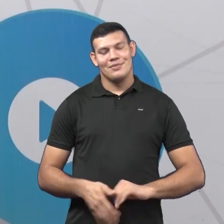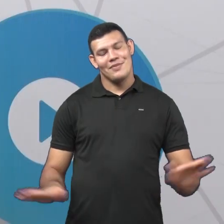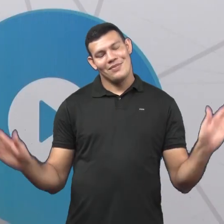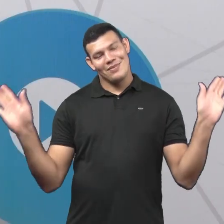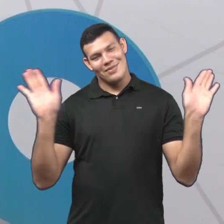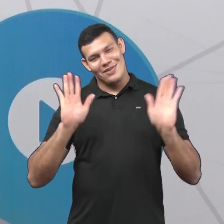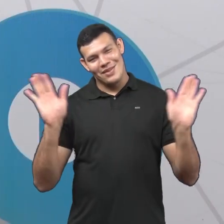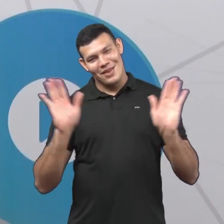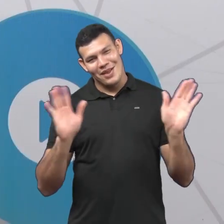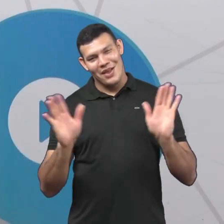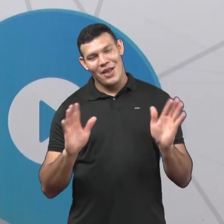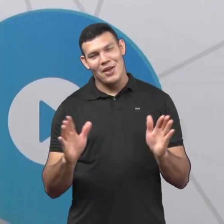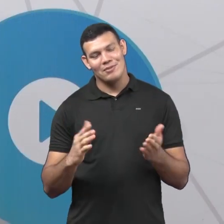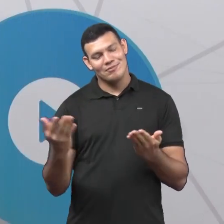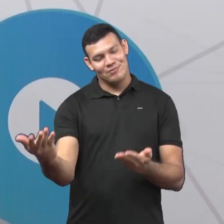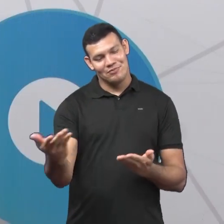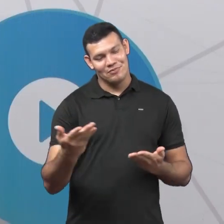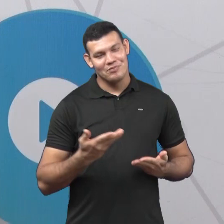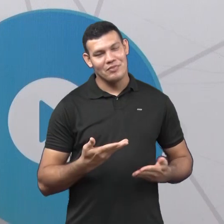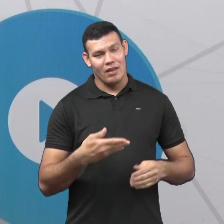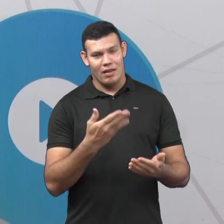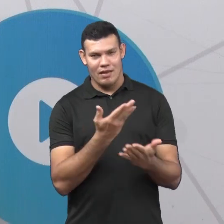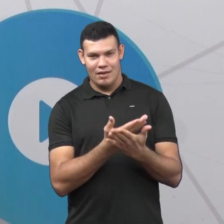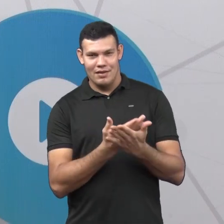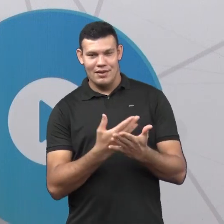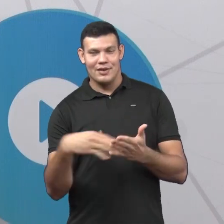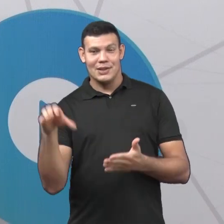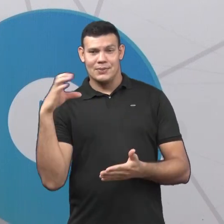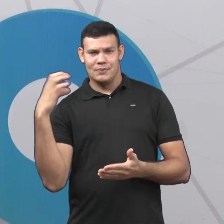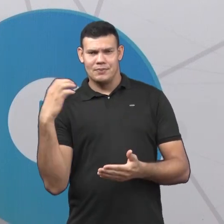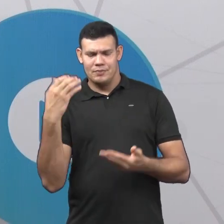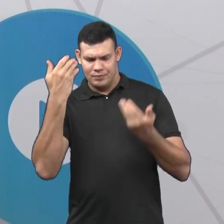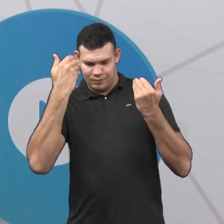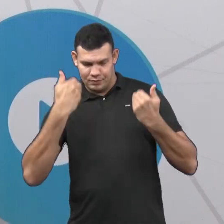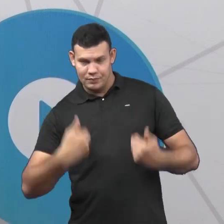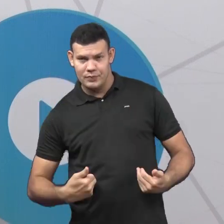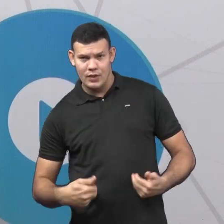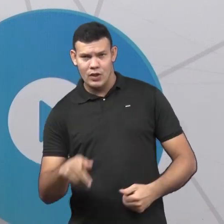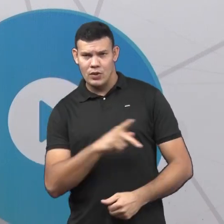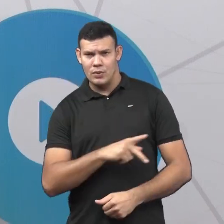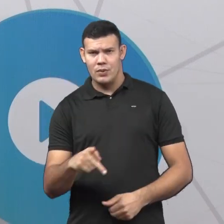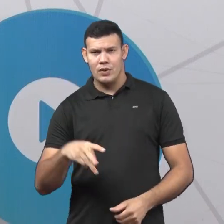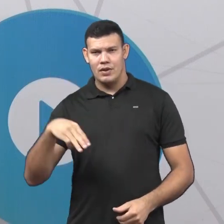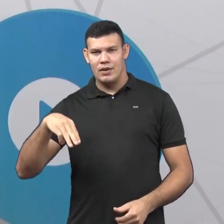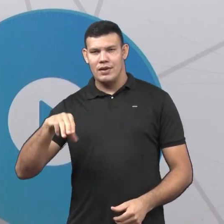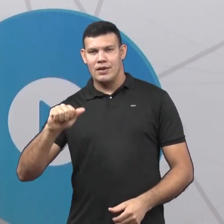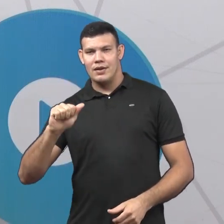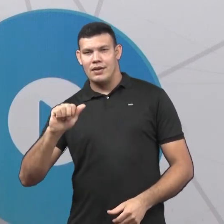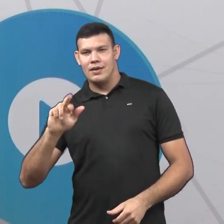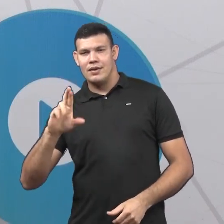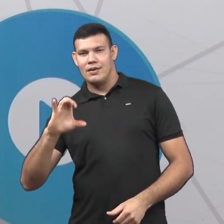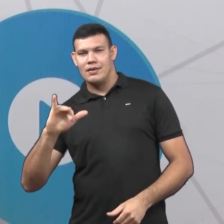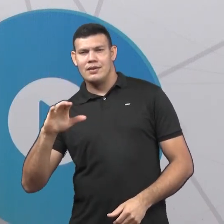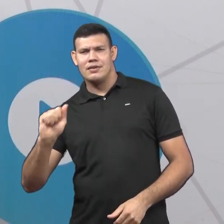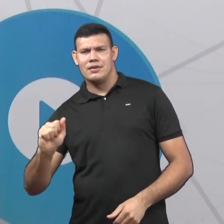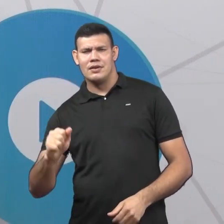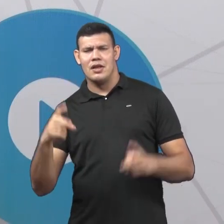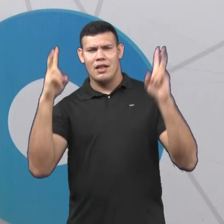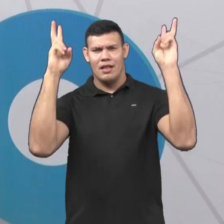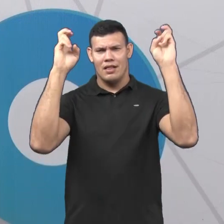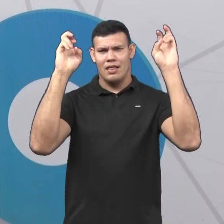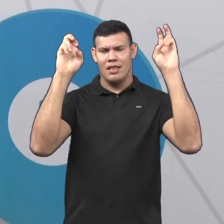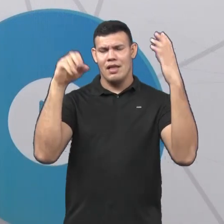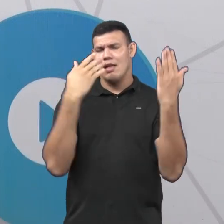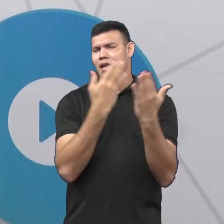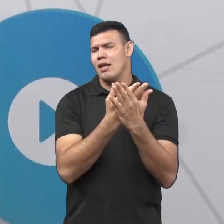Oi, pessoal! Bem-vindos à aula de ciências. Eu sou a professora Márcia e o assunto da aula de hoje é sobre o sangue.